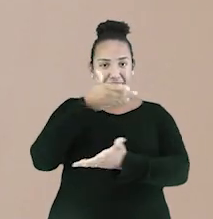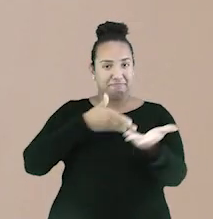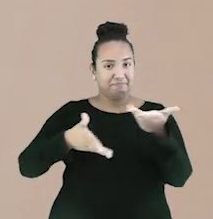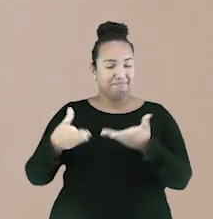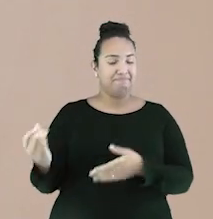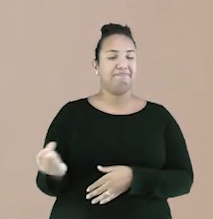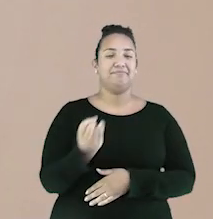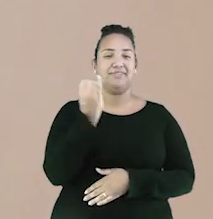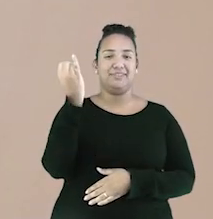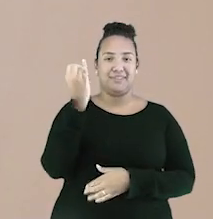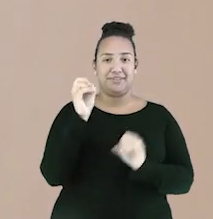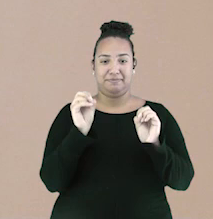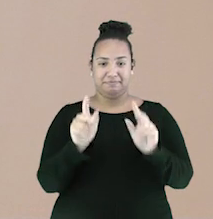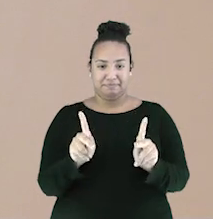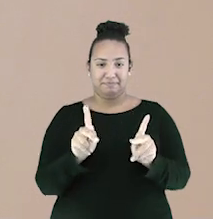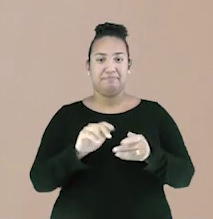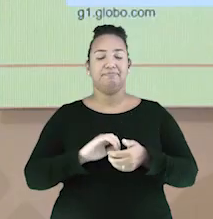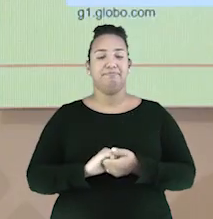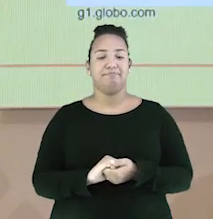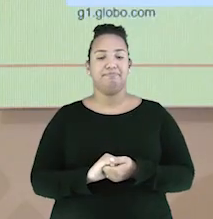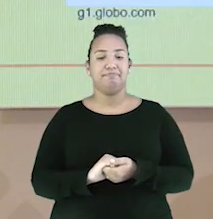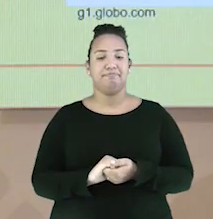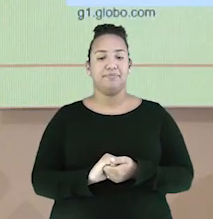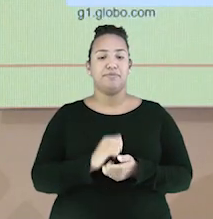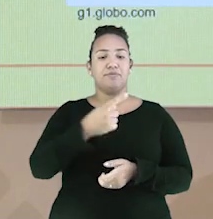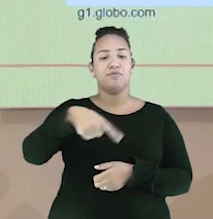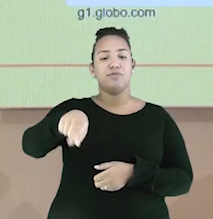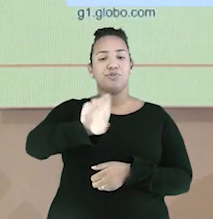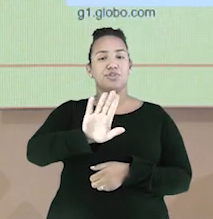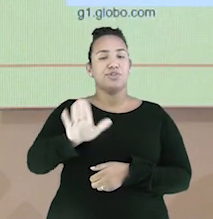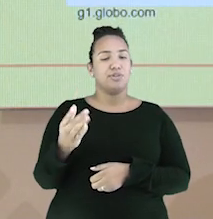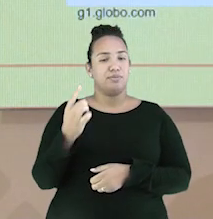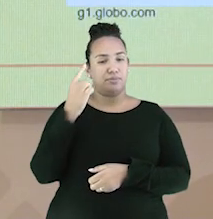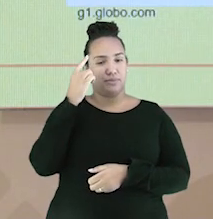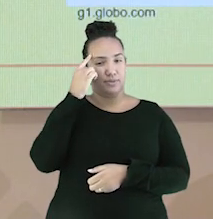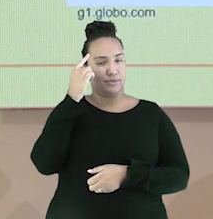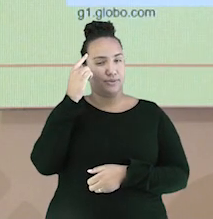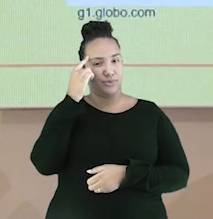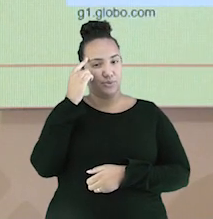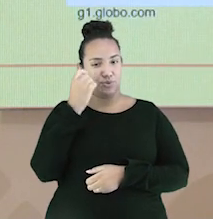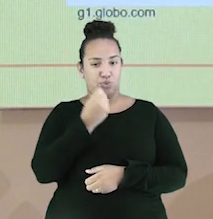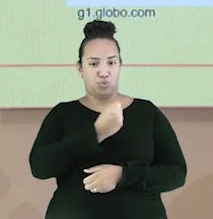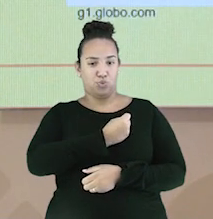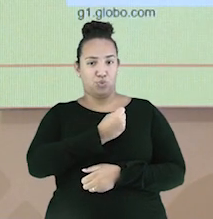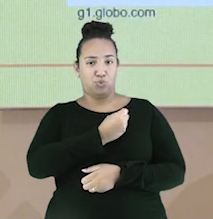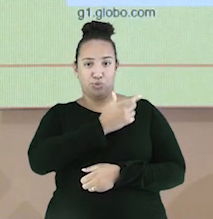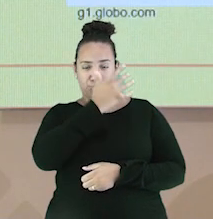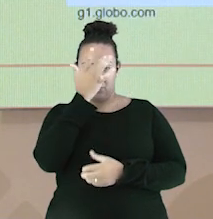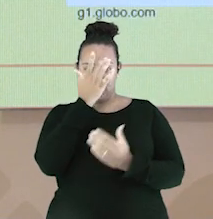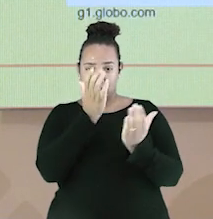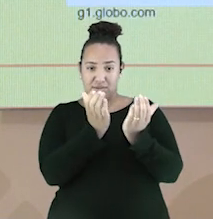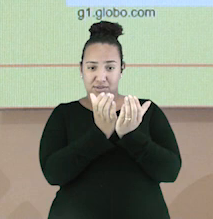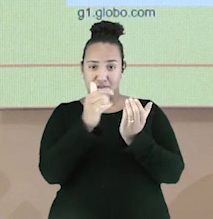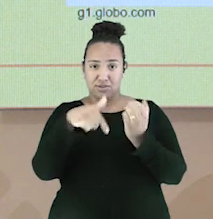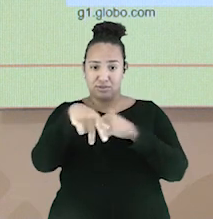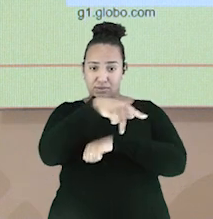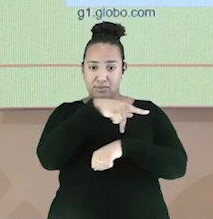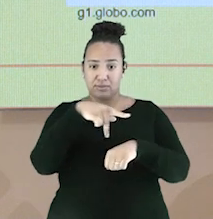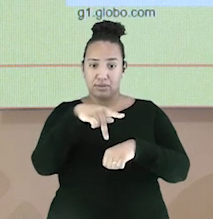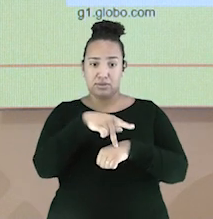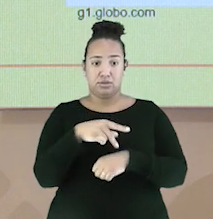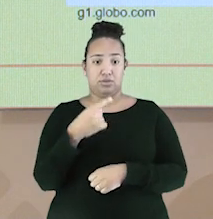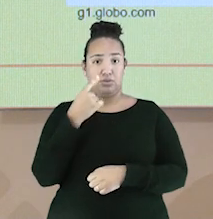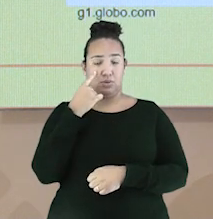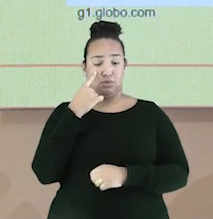interação é muito importante. Combinado? Você já parou para pensar como é expressivo o número de evangélicos em nosso país?